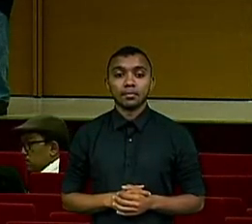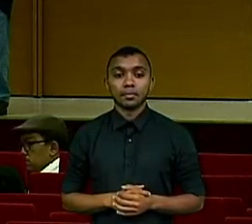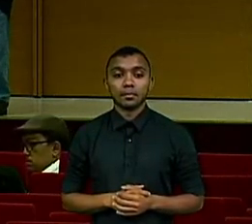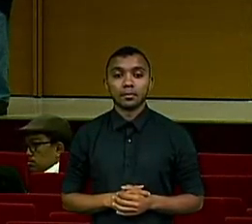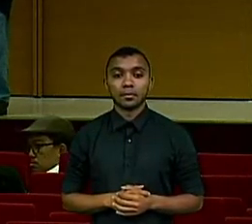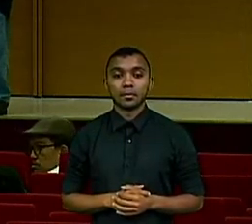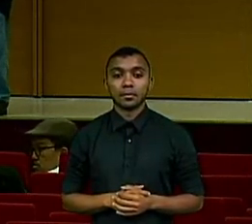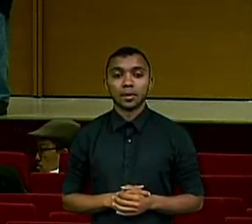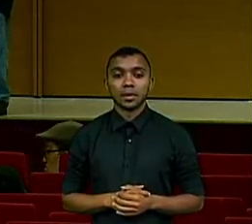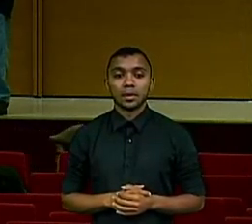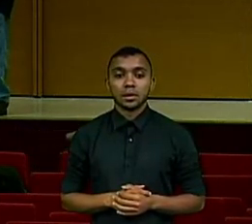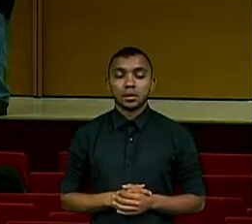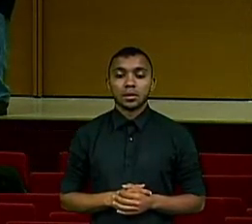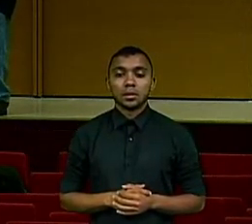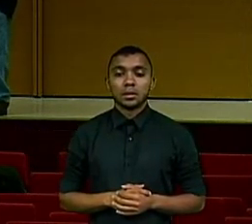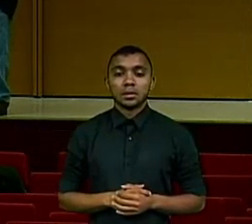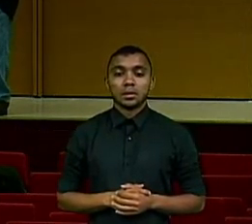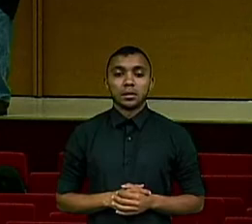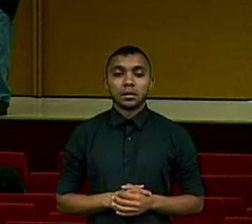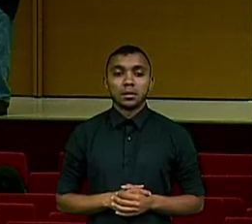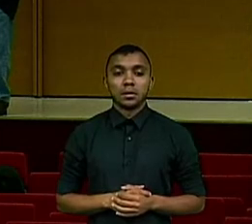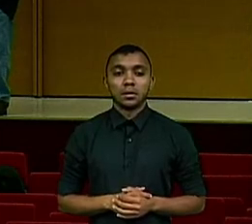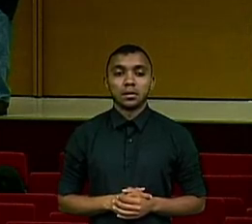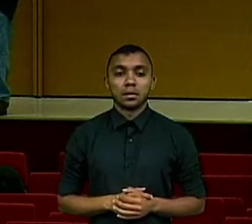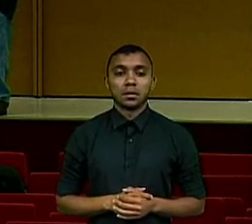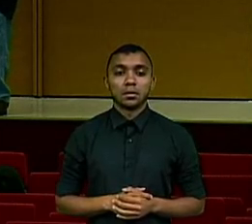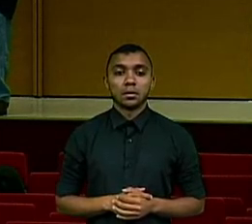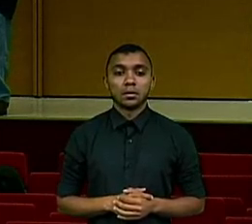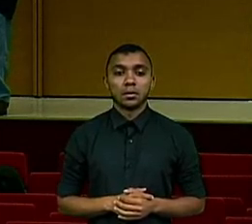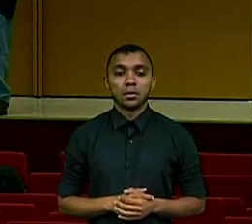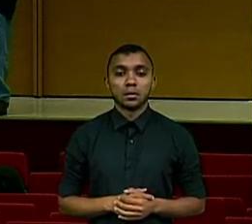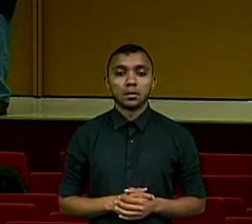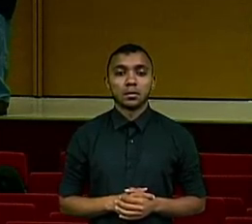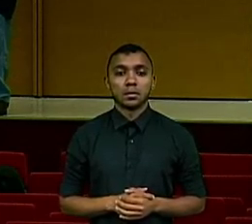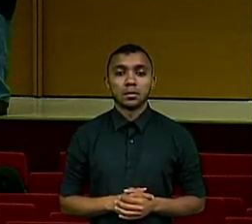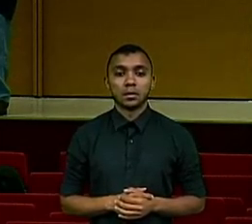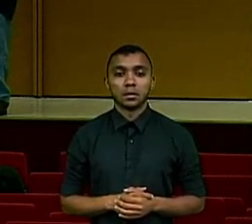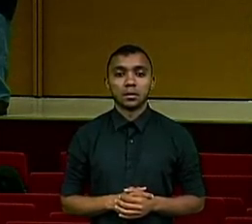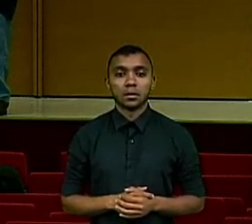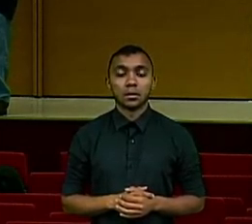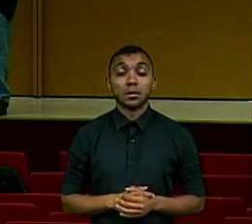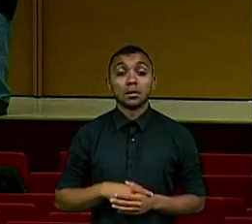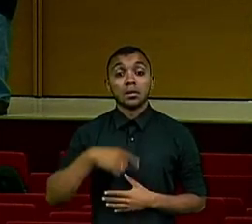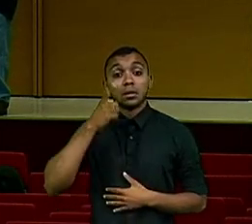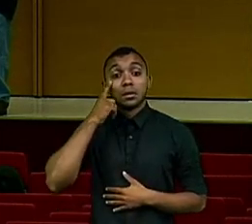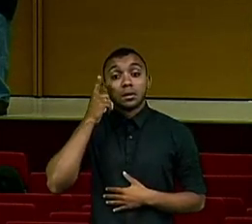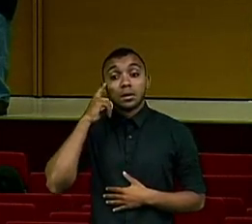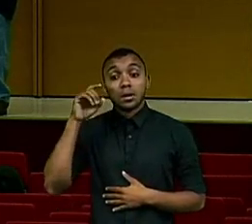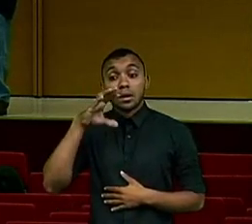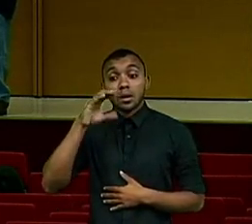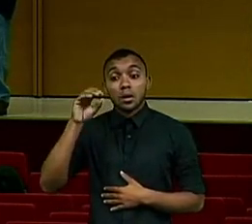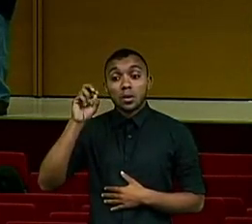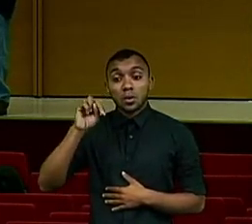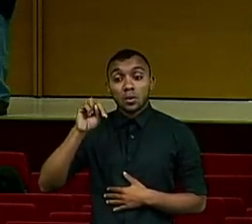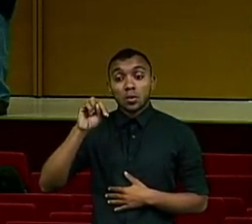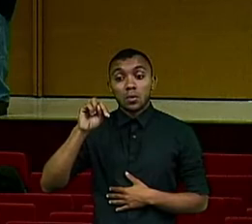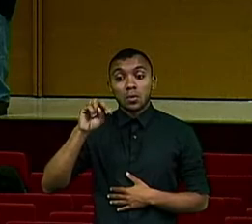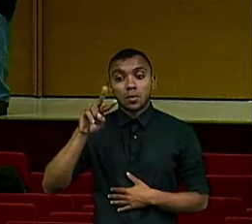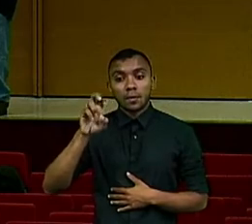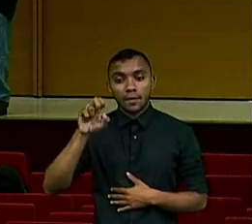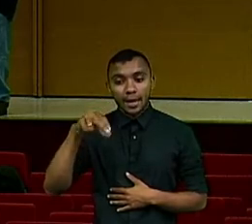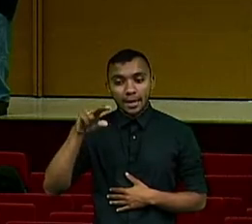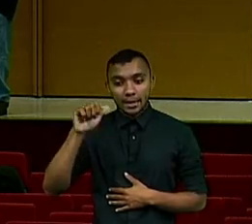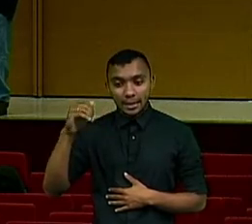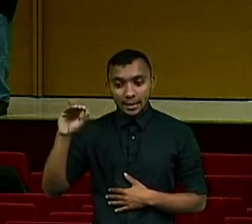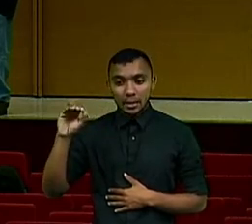e o iglu era só um exemplo a mais no caso da convecção Deixa eu só voltar